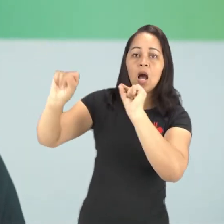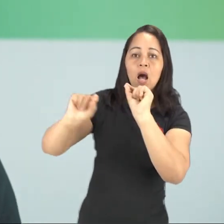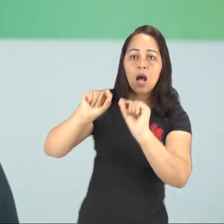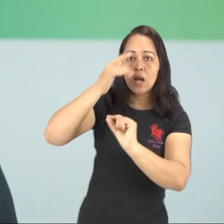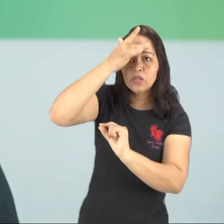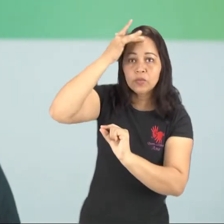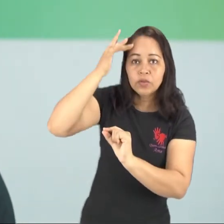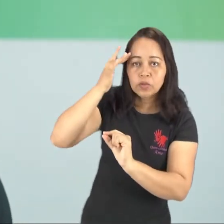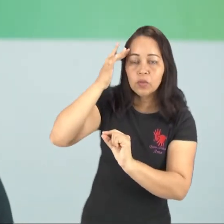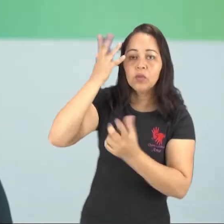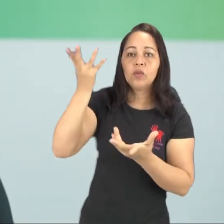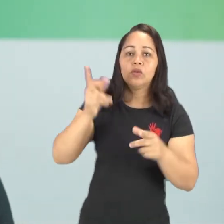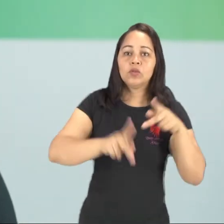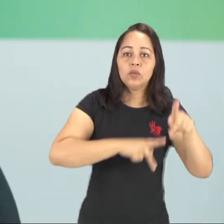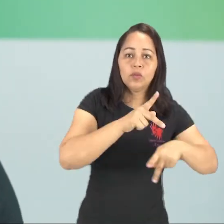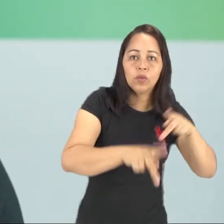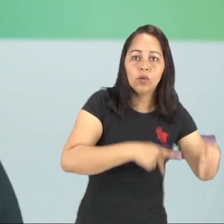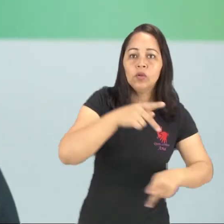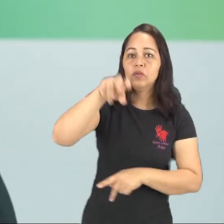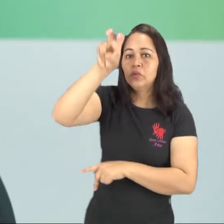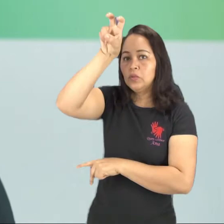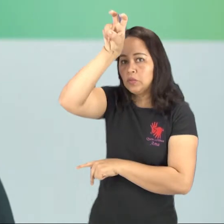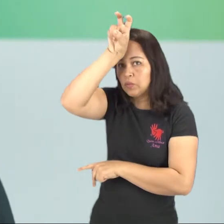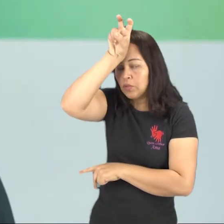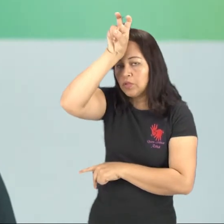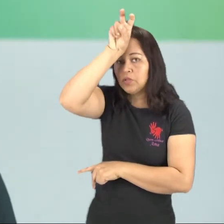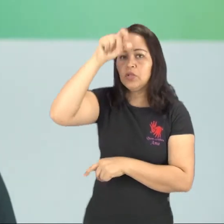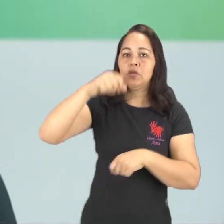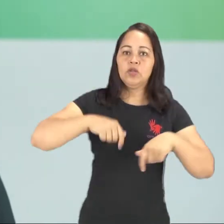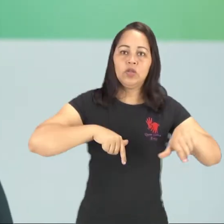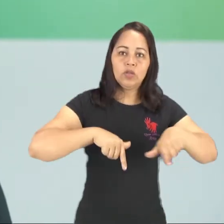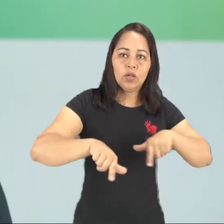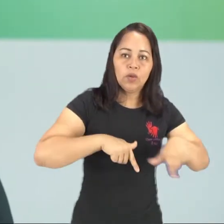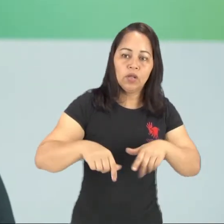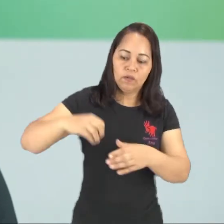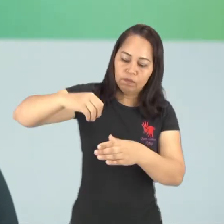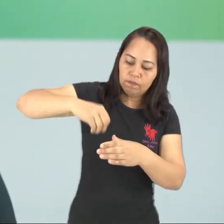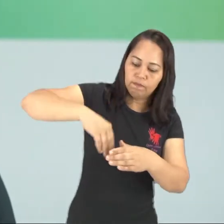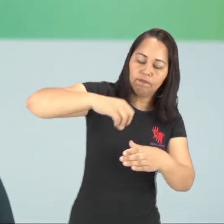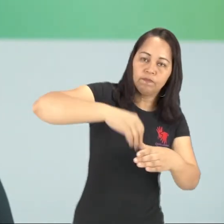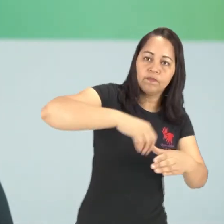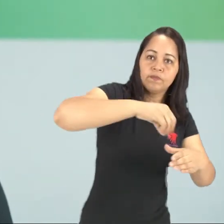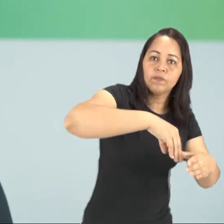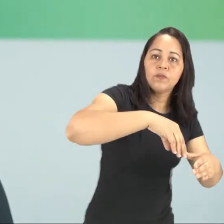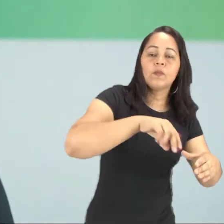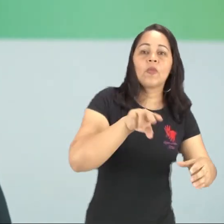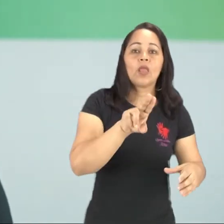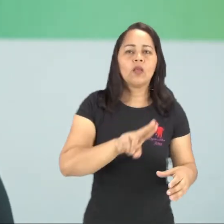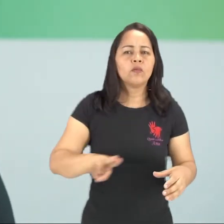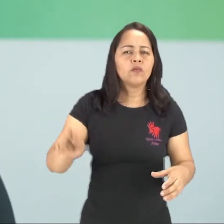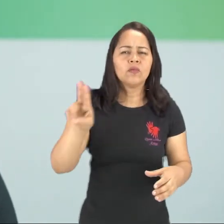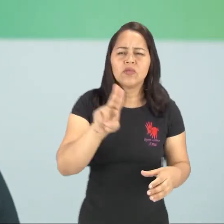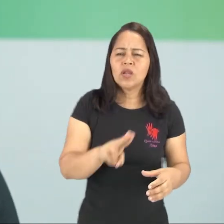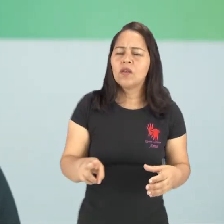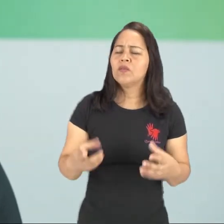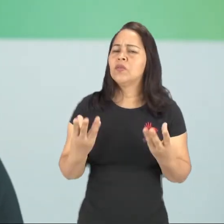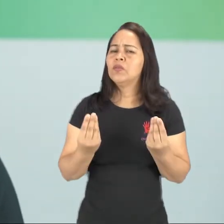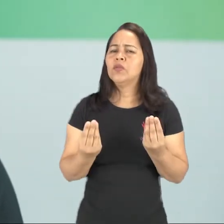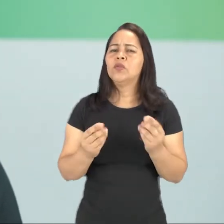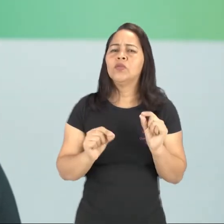as pessoas do Egito, a sociedade em si, como elas trabalhavam na agricultura, utilizavam muito